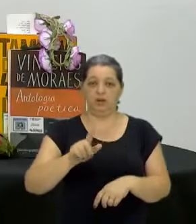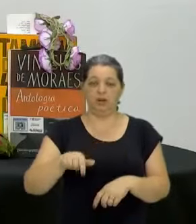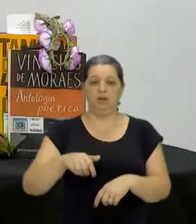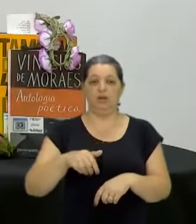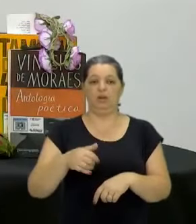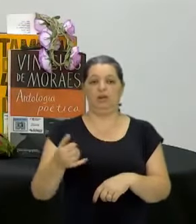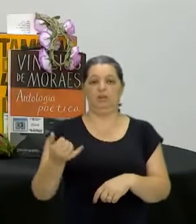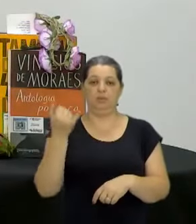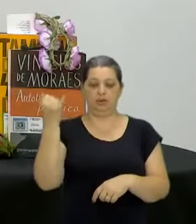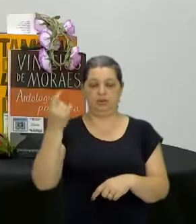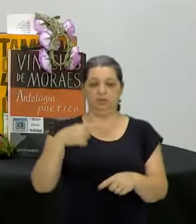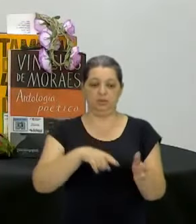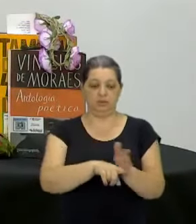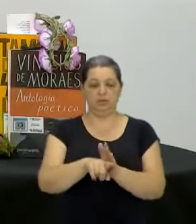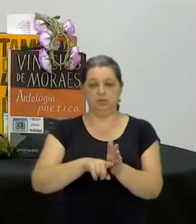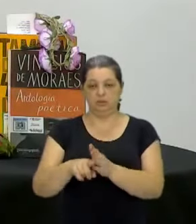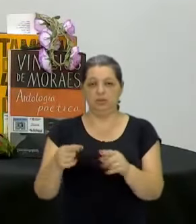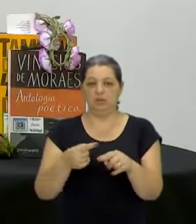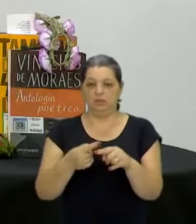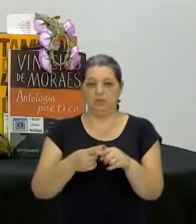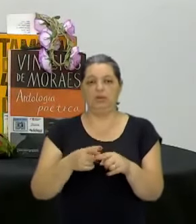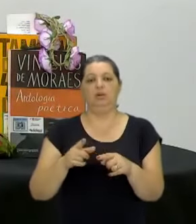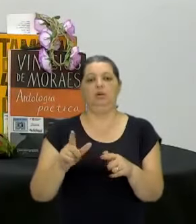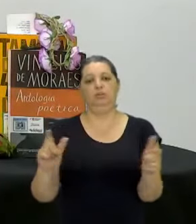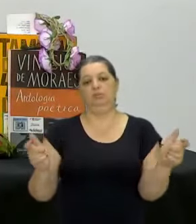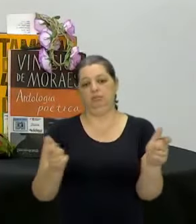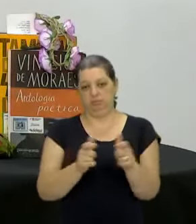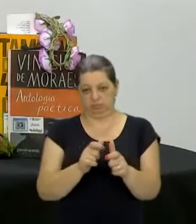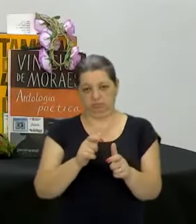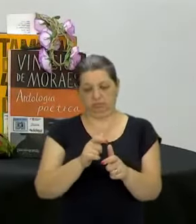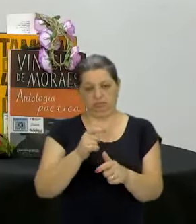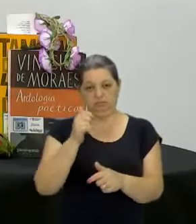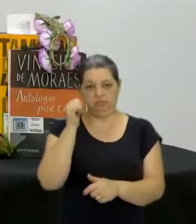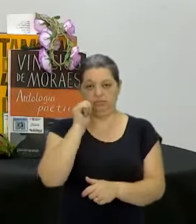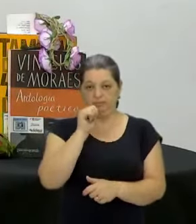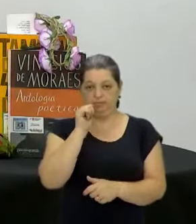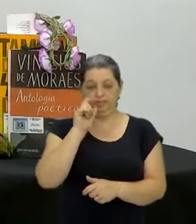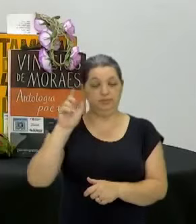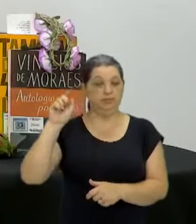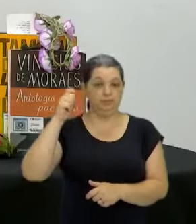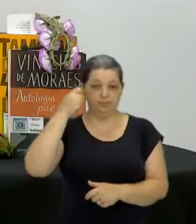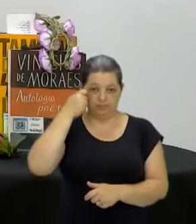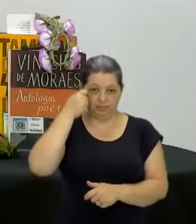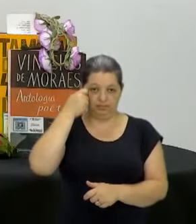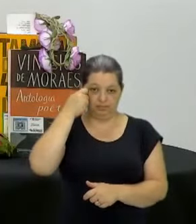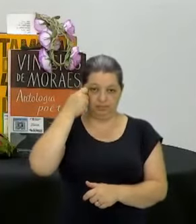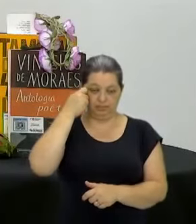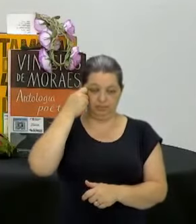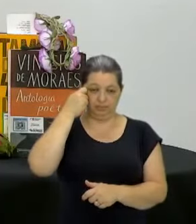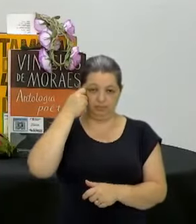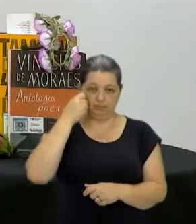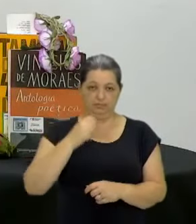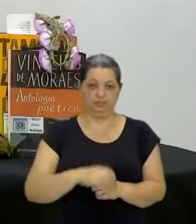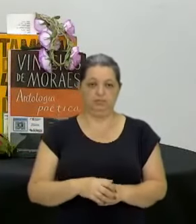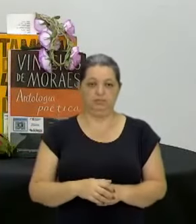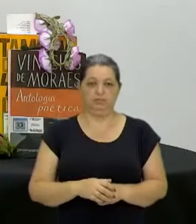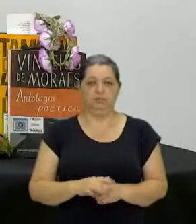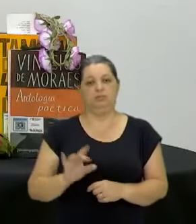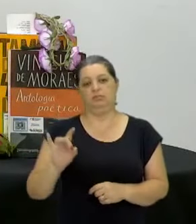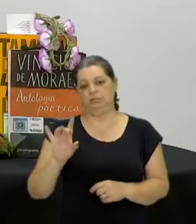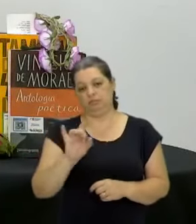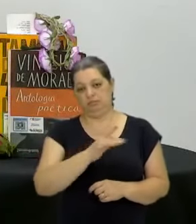Rô falou. Além de serem poucas mulheres negras ou pretas, de novo, né, como cada um